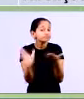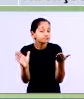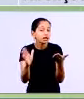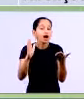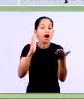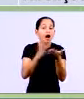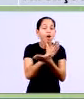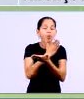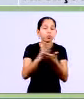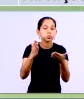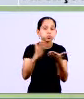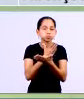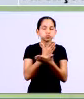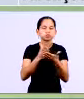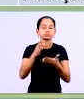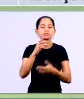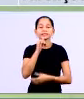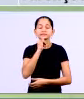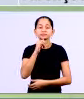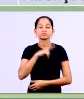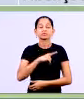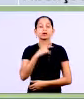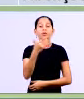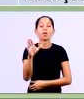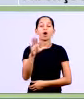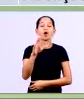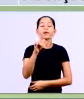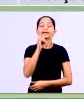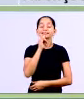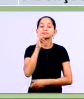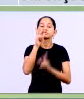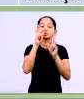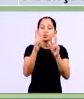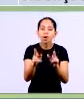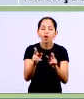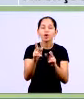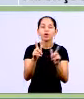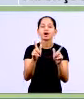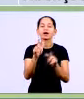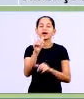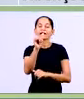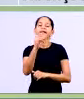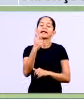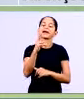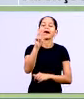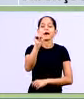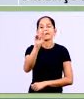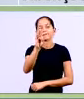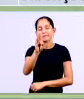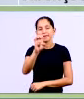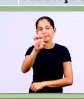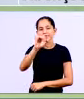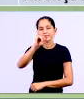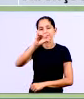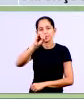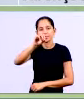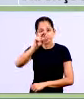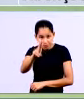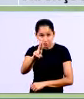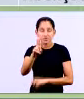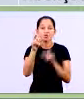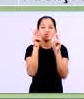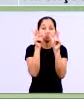o acento circunflexo em vogais gêmeas. Por que a gente diz vogais gêmeas? Que a gente sabe que fica mais fácil de gravar, que